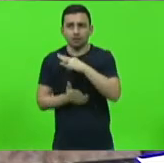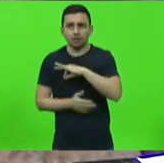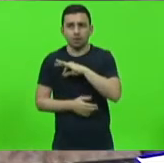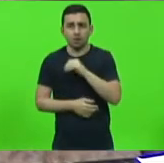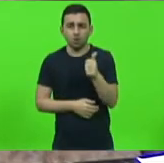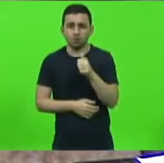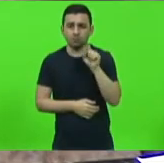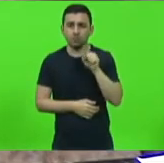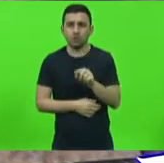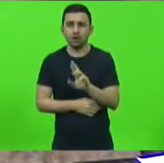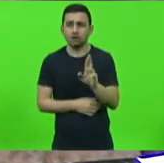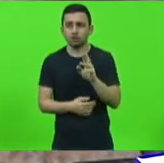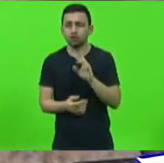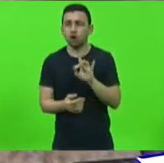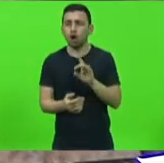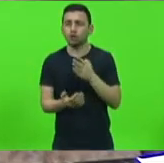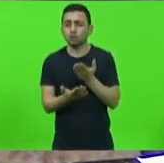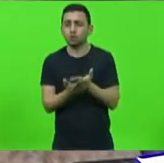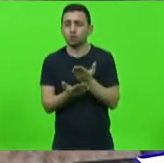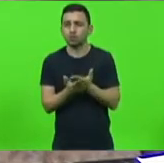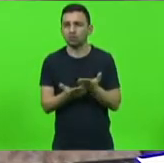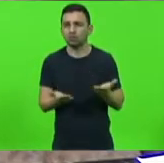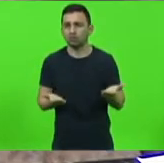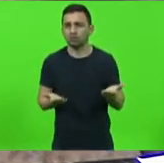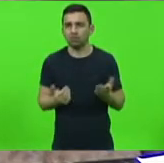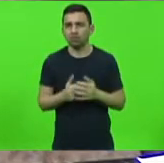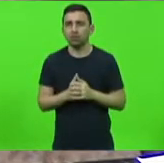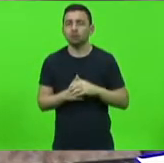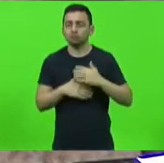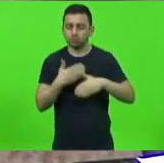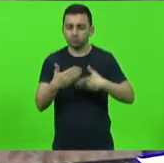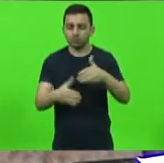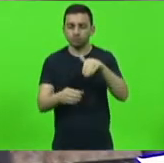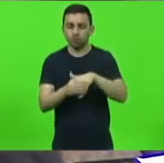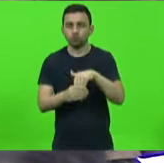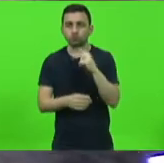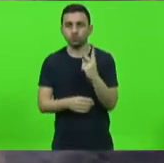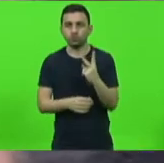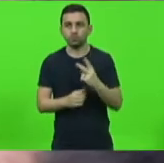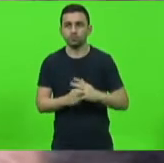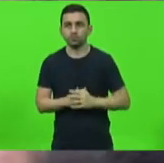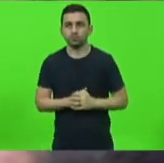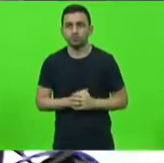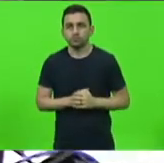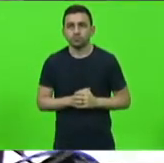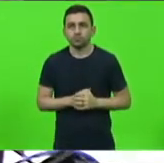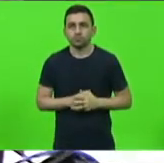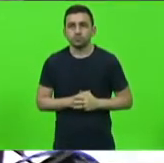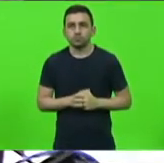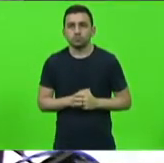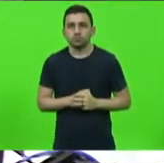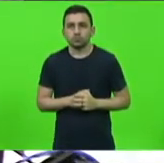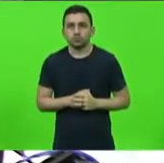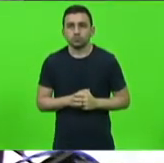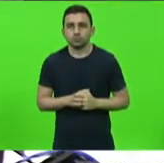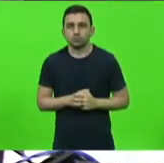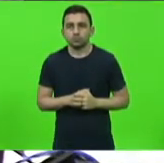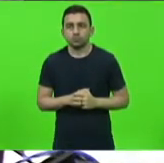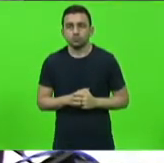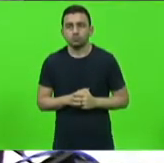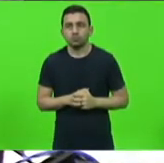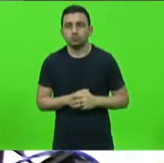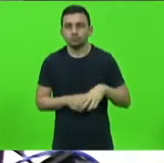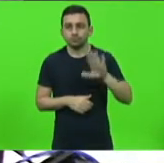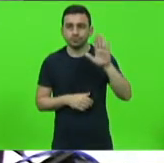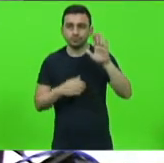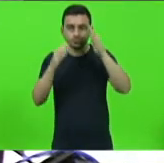R$ 11 mil para estudar. Por isso, um encaminhamento de voto 2, presidente. Presidente. Encaminhamento de voto, com a palavra o deputado